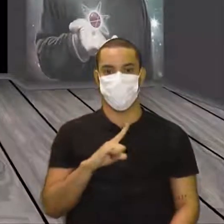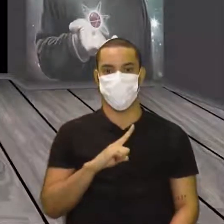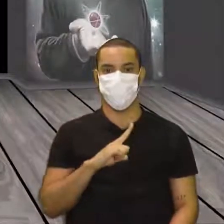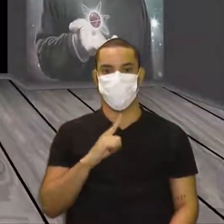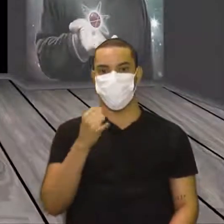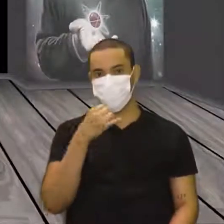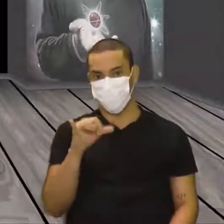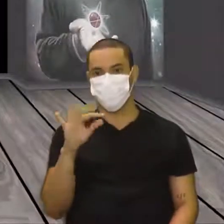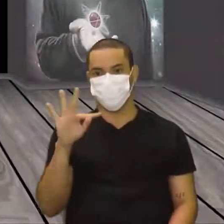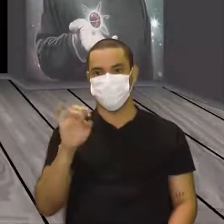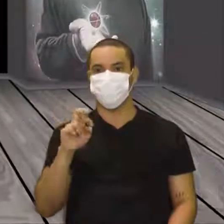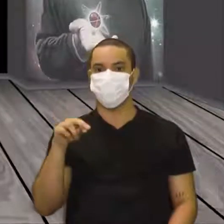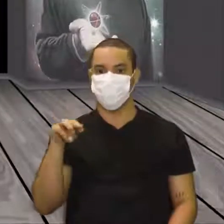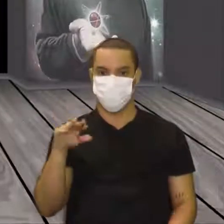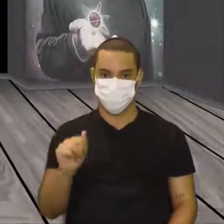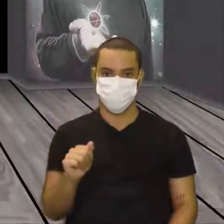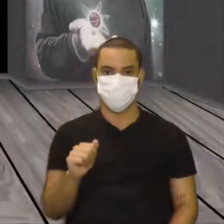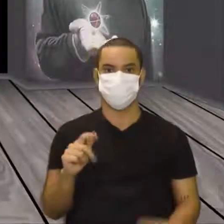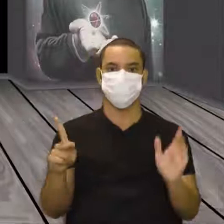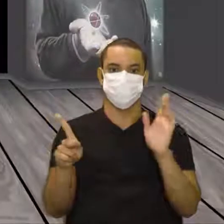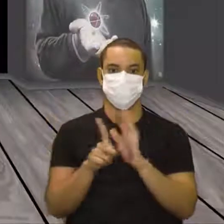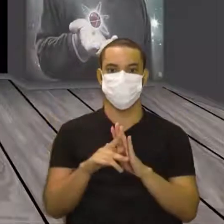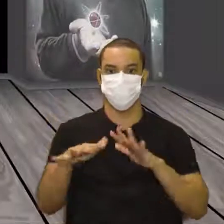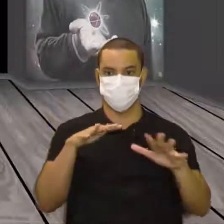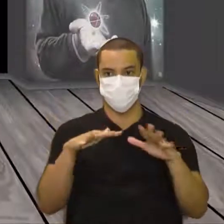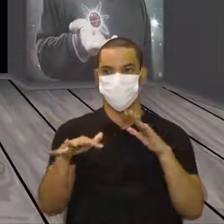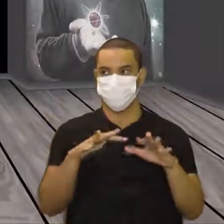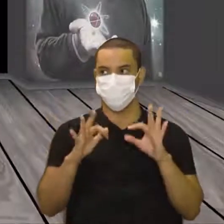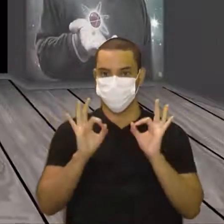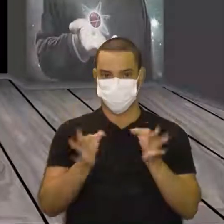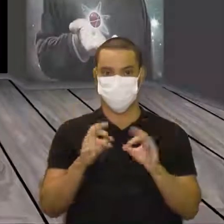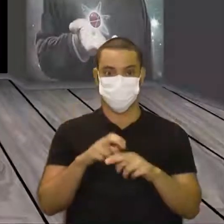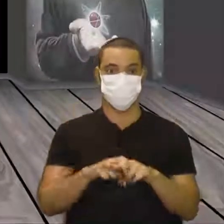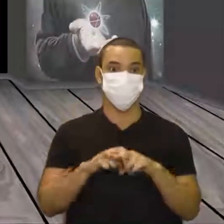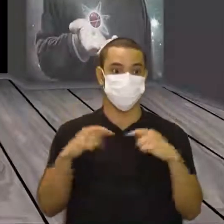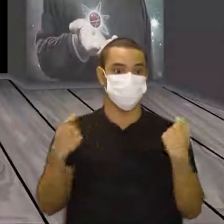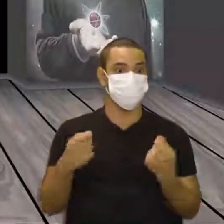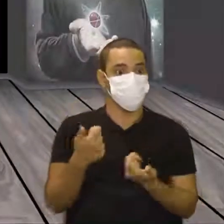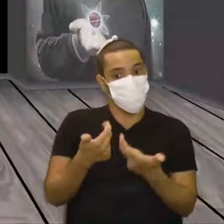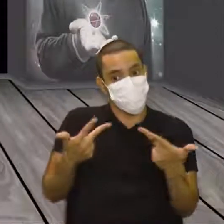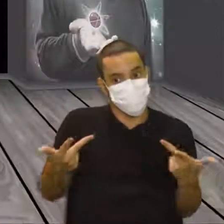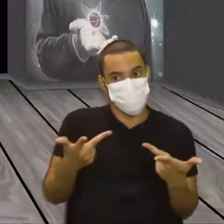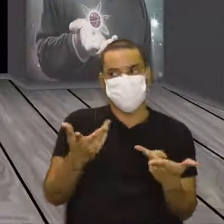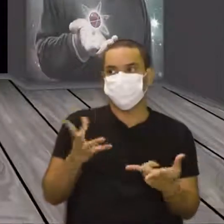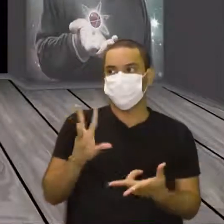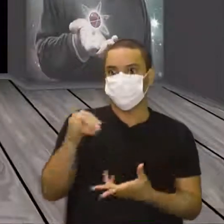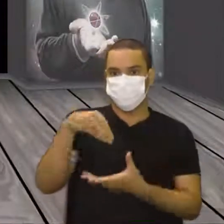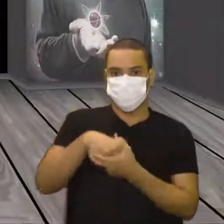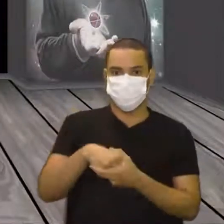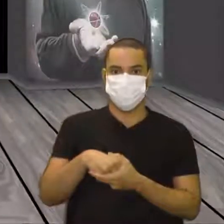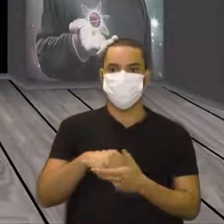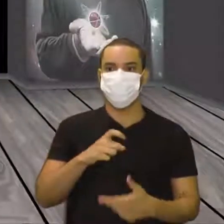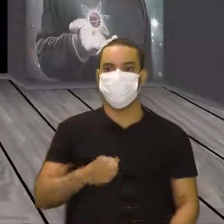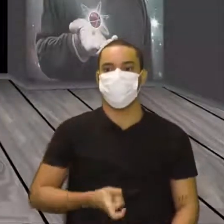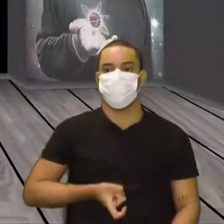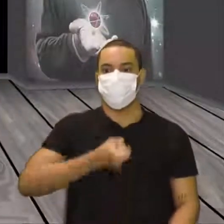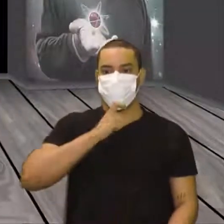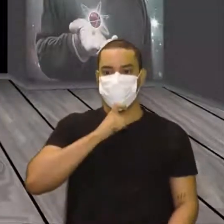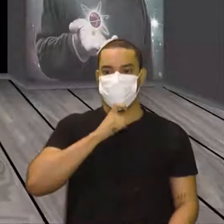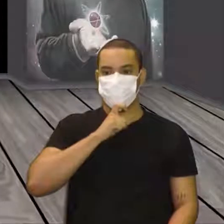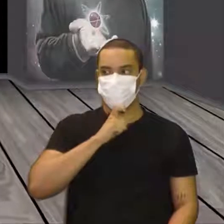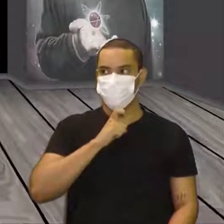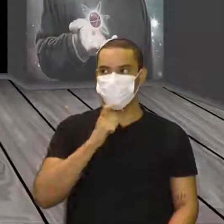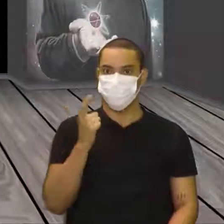energia térmica gerada por esse movimento aí, ok? Então, tem que ter alguma coisa ali dentro que esfrie